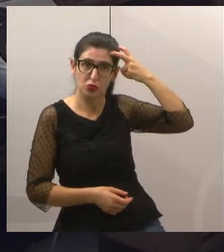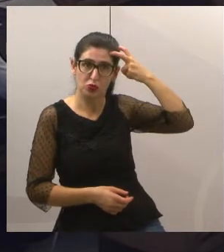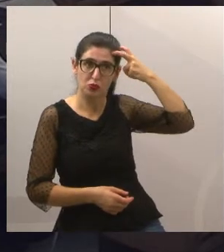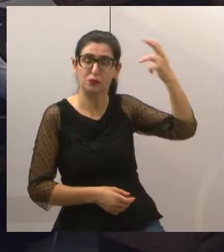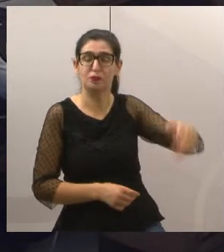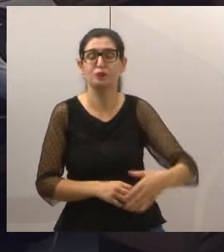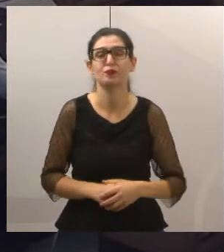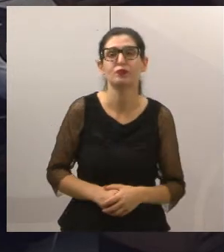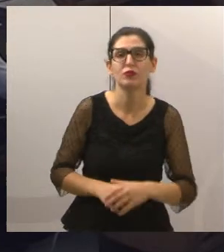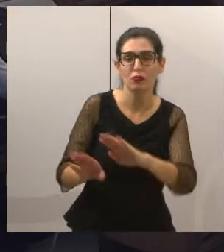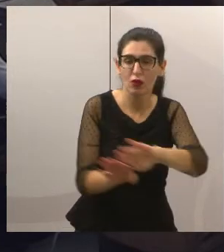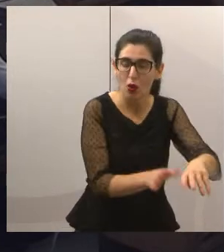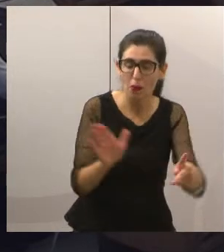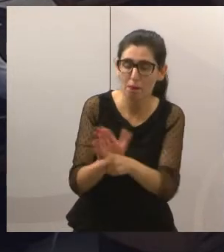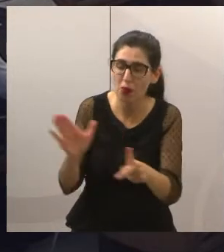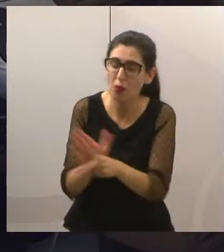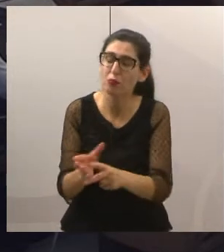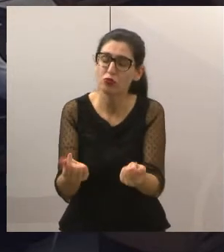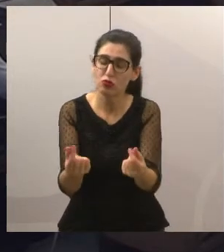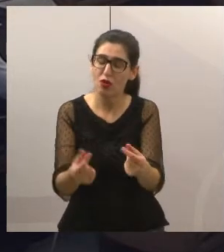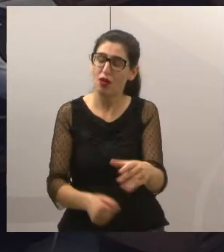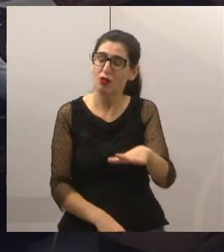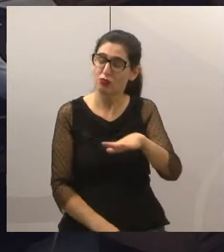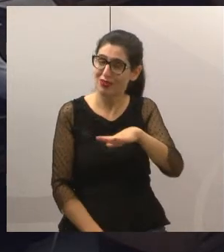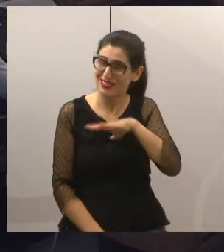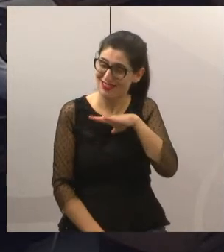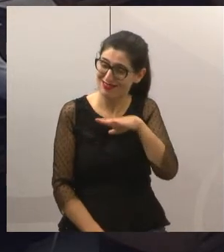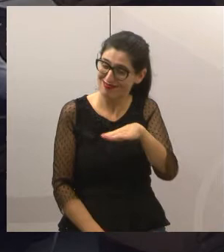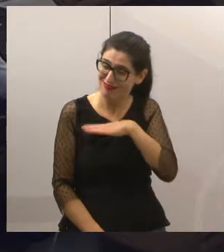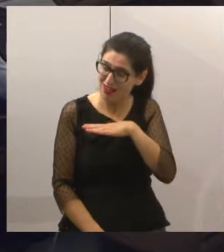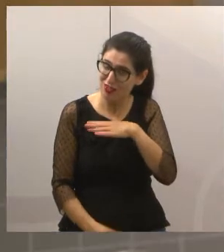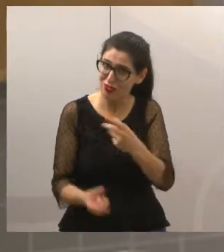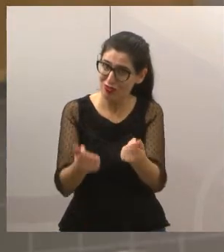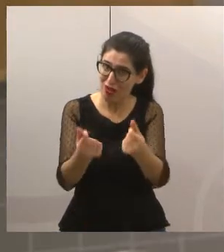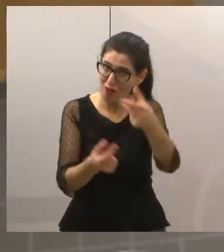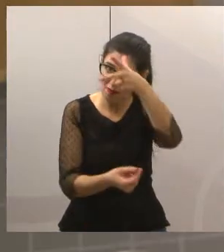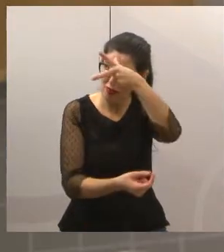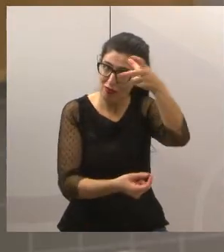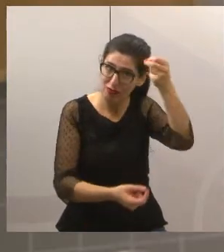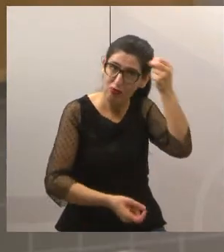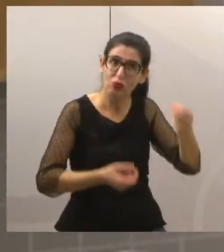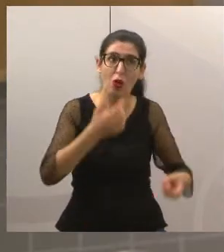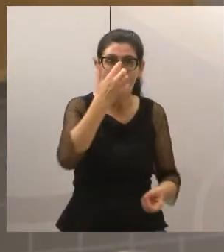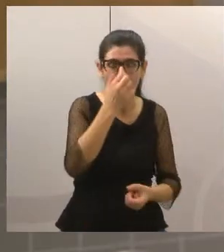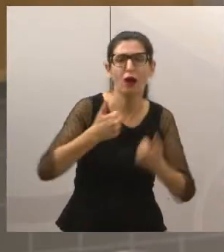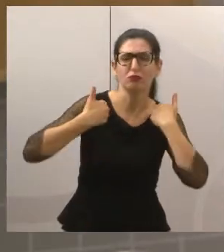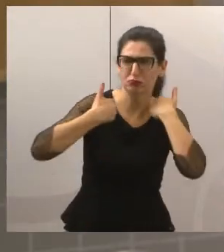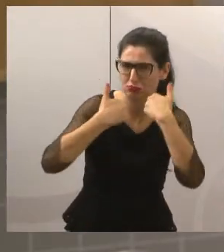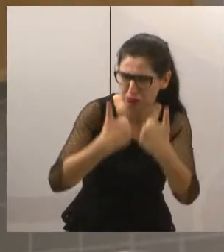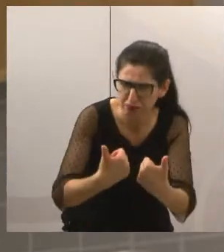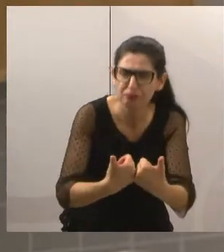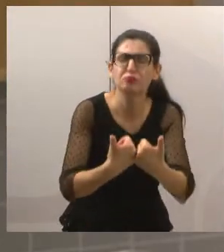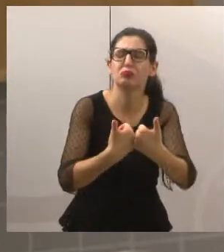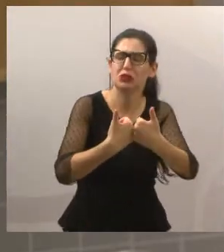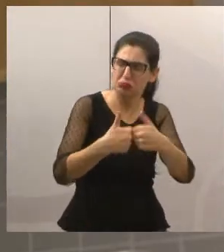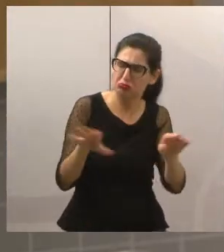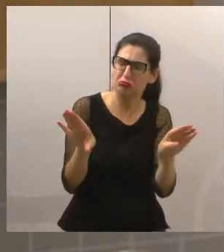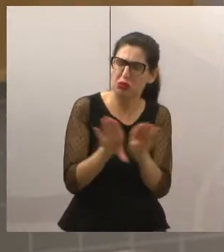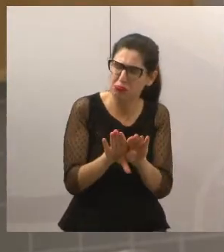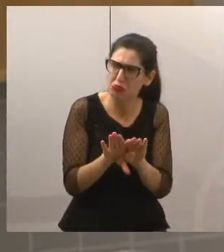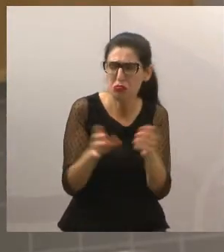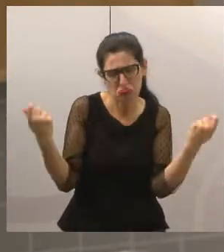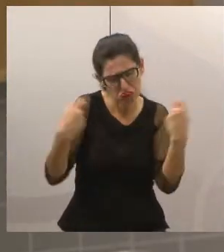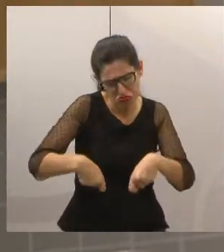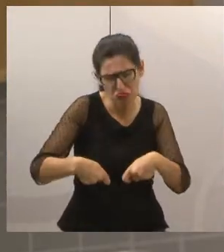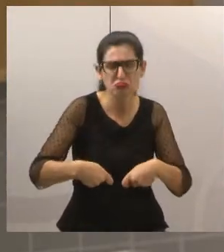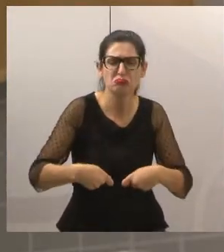margem para que esse dinheiro que fosse executado, essa obra que fosse executada com recursos do Tesouro, possa ser direcionado para outras